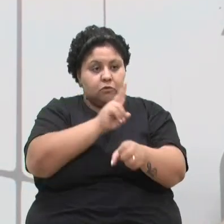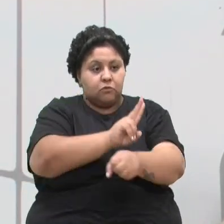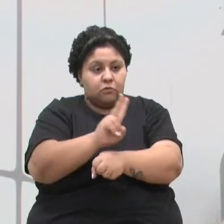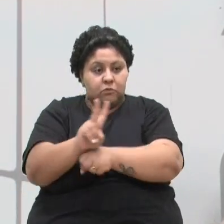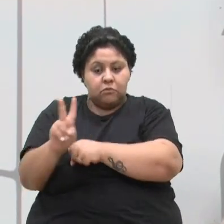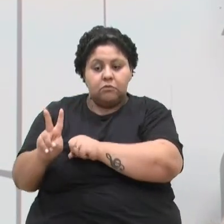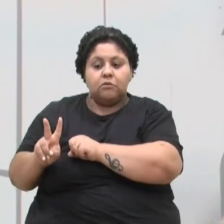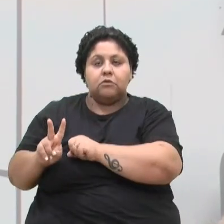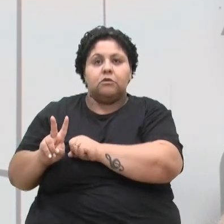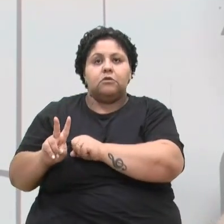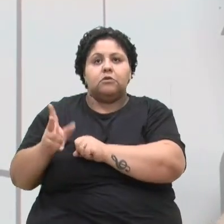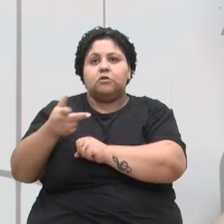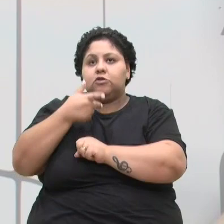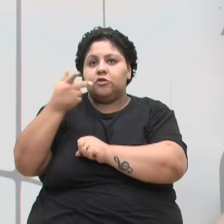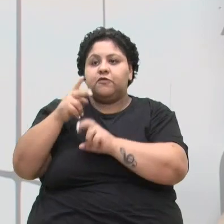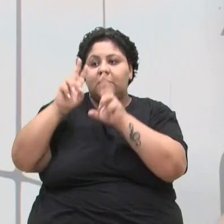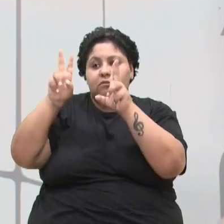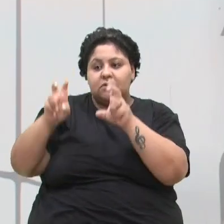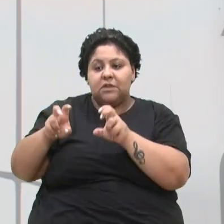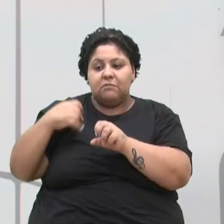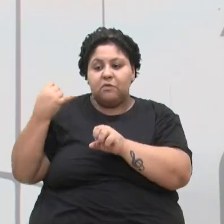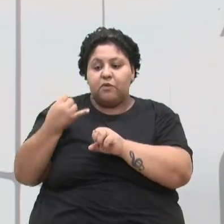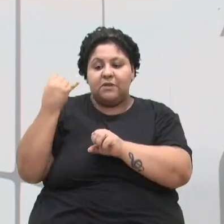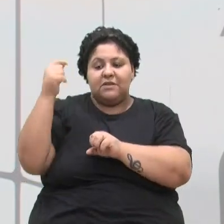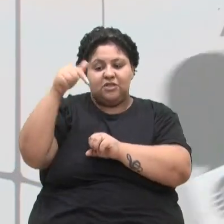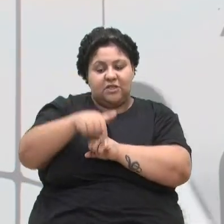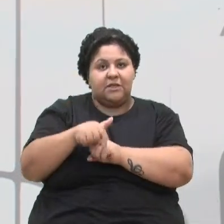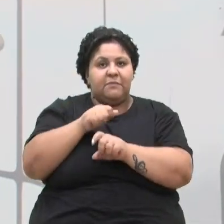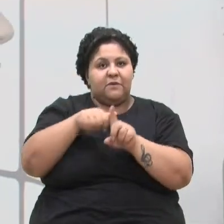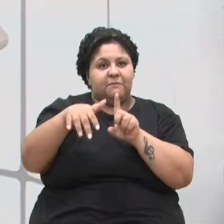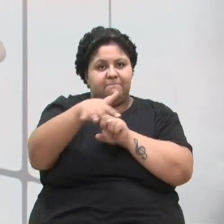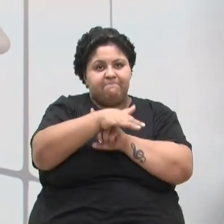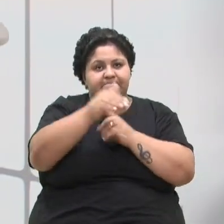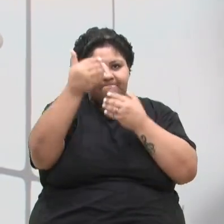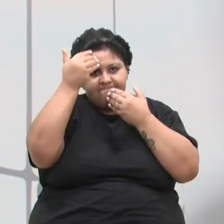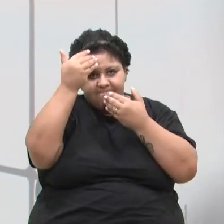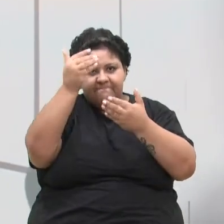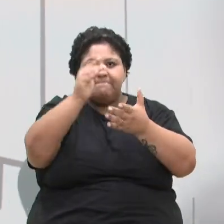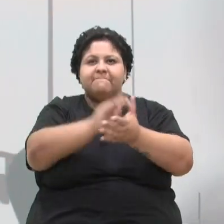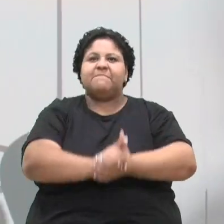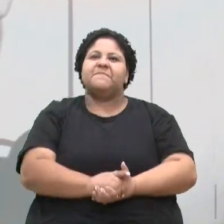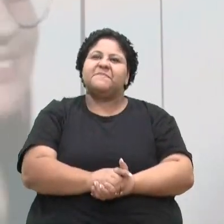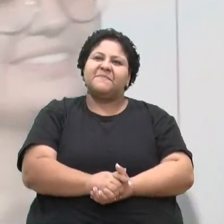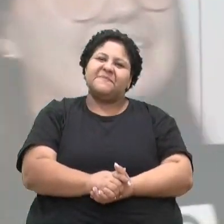de tratar de um tema tão importante, tão caro para a sociedade como esse. Tá, vereador, muito obrigada. Tá, muito obrigado.